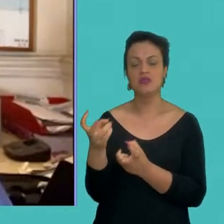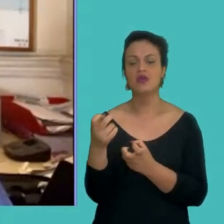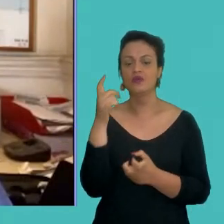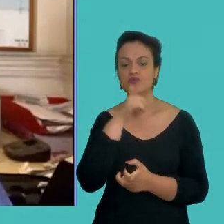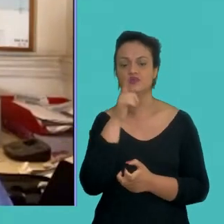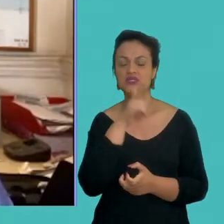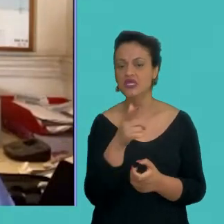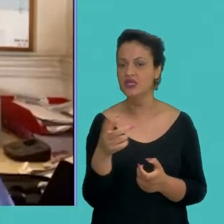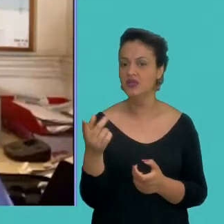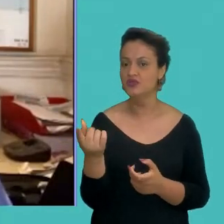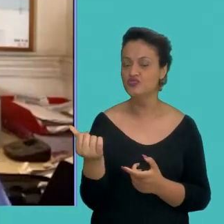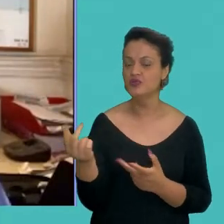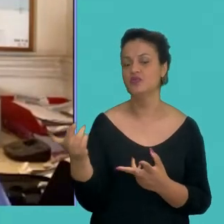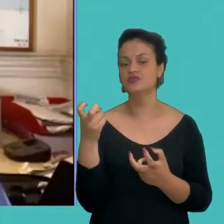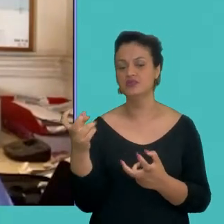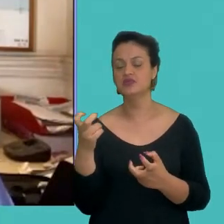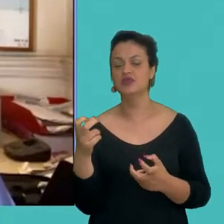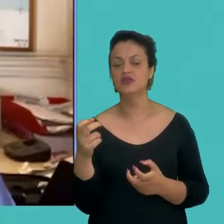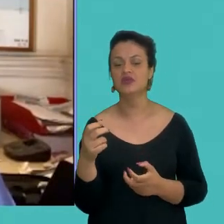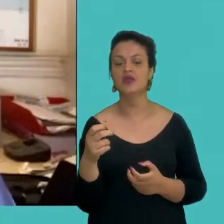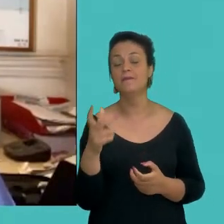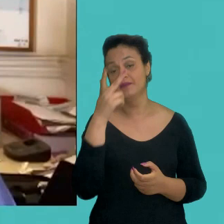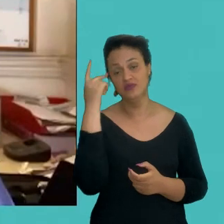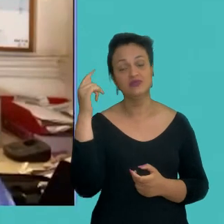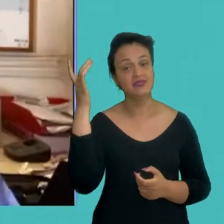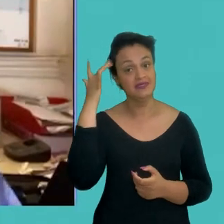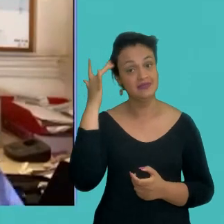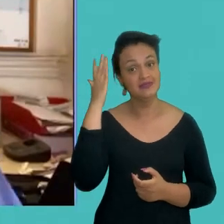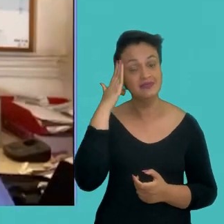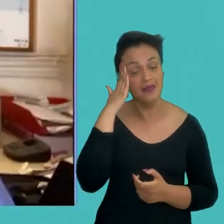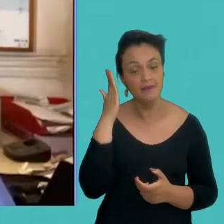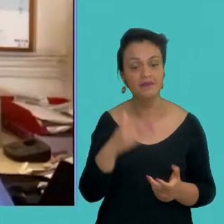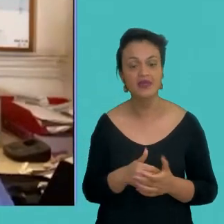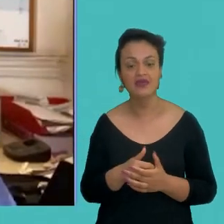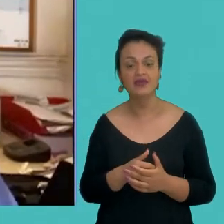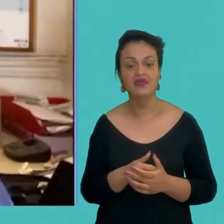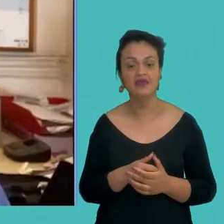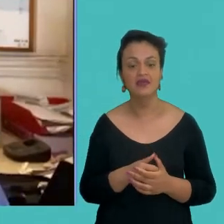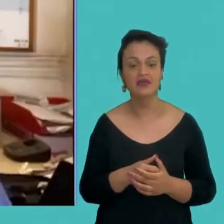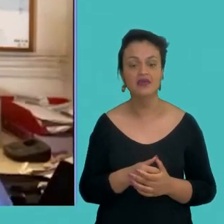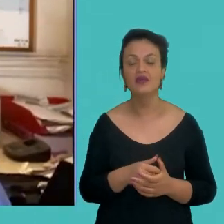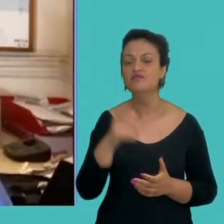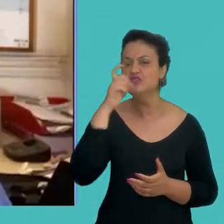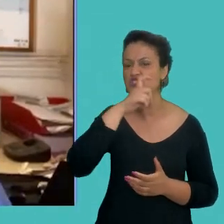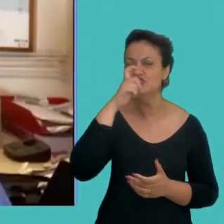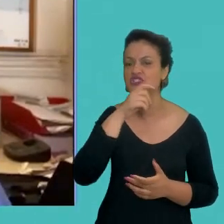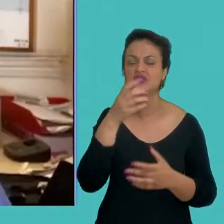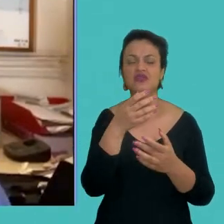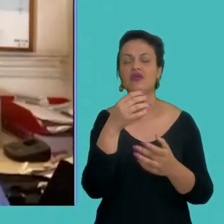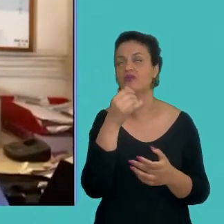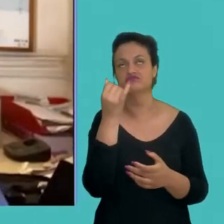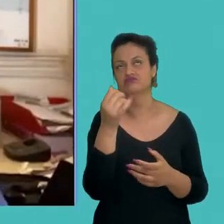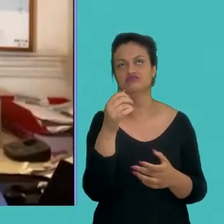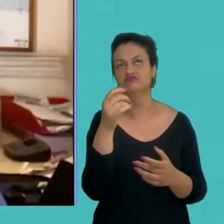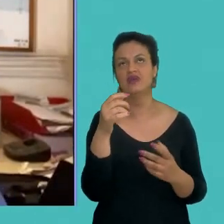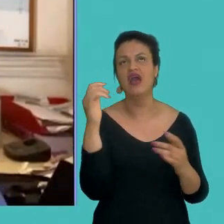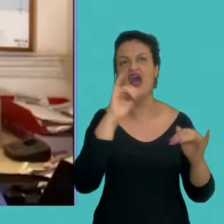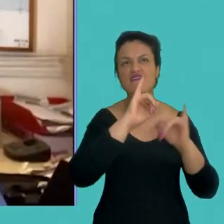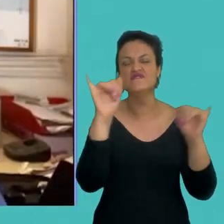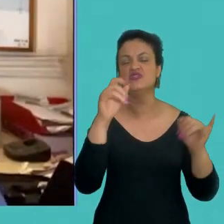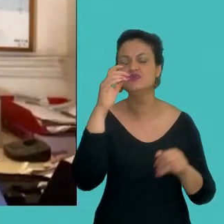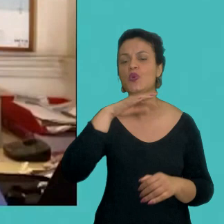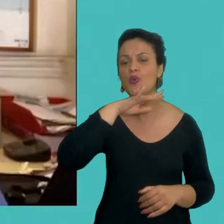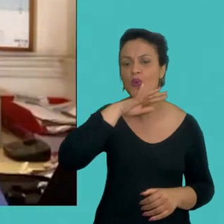seja como for, e hoje a gente chama isso, o pessoal tem que se atualizar, né? A turma diz assim, notícia ruim vende mais. Não, não é